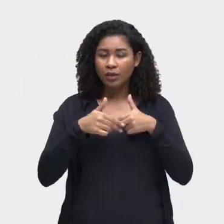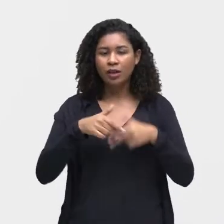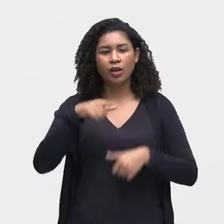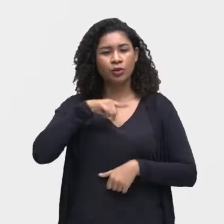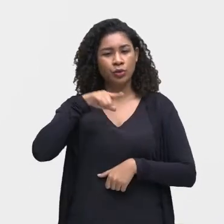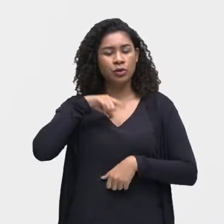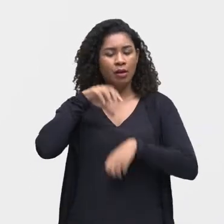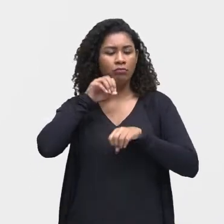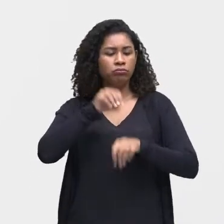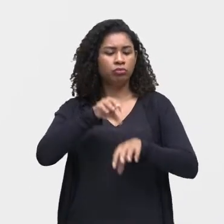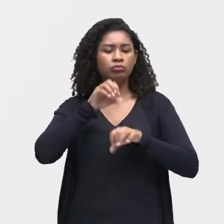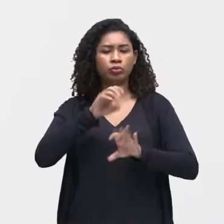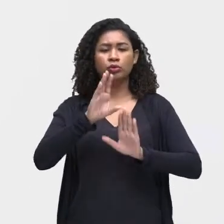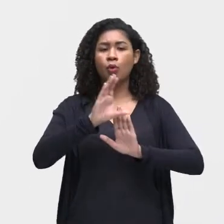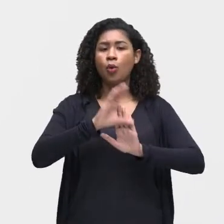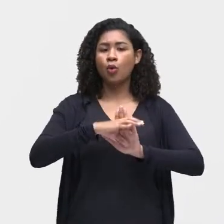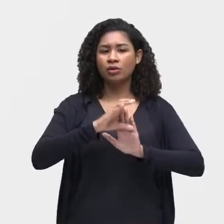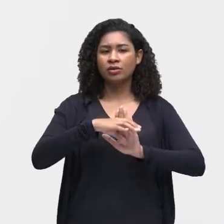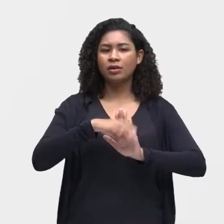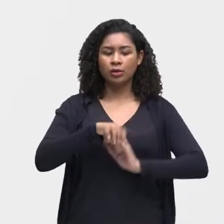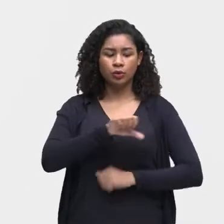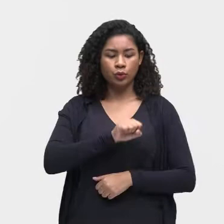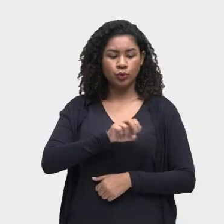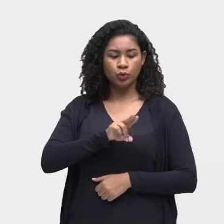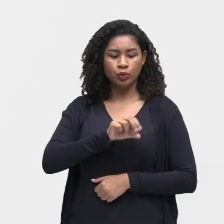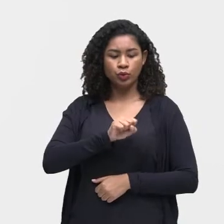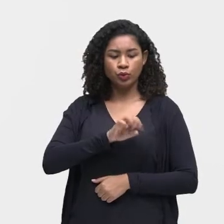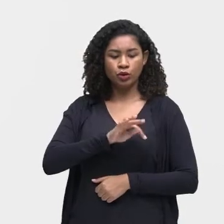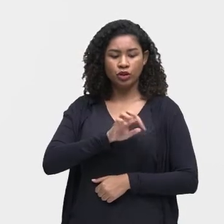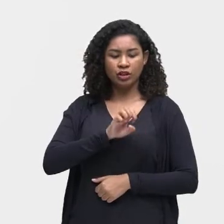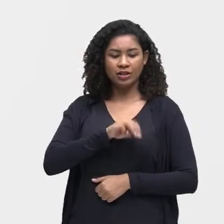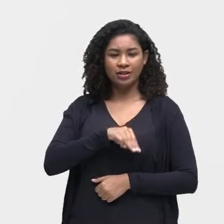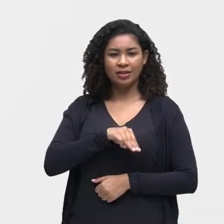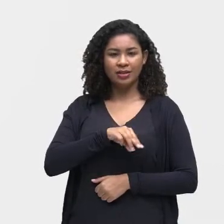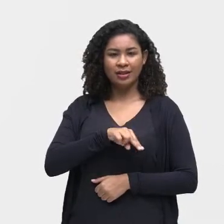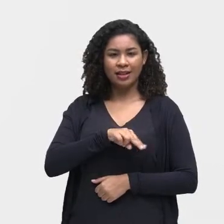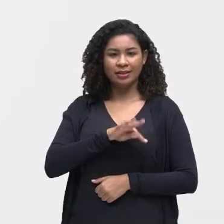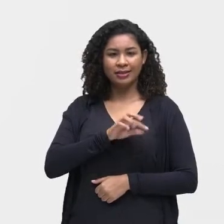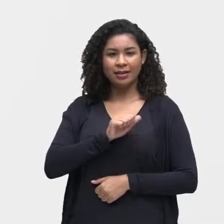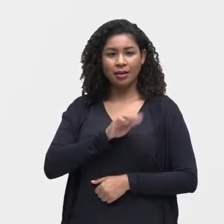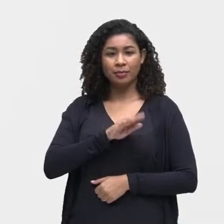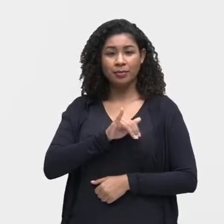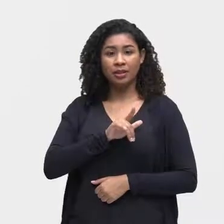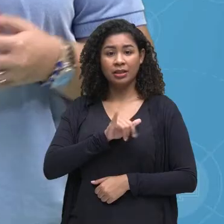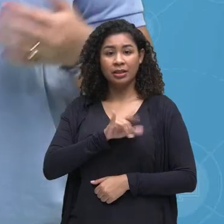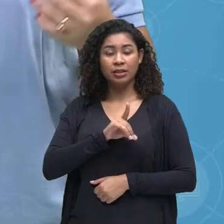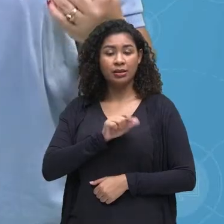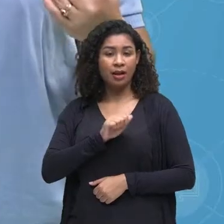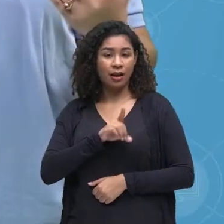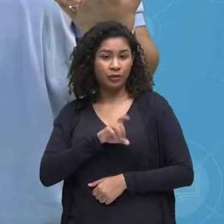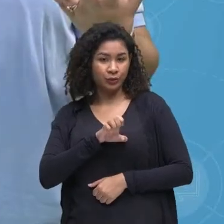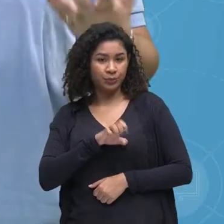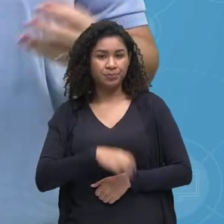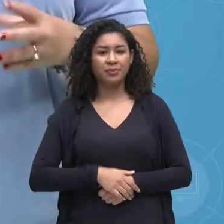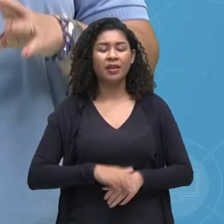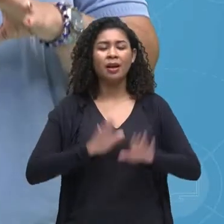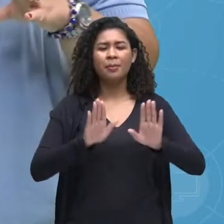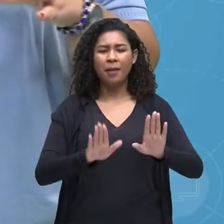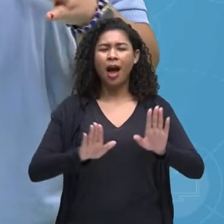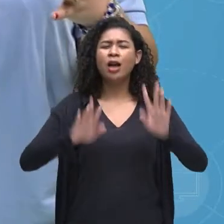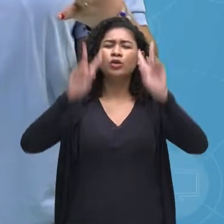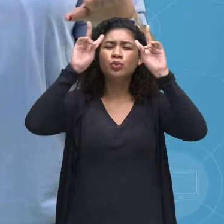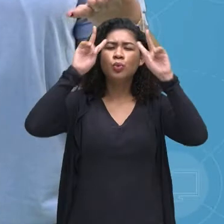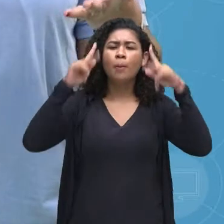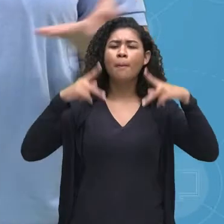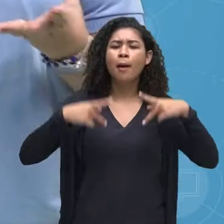de sustentabilidade. No entanto, na nossa sociedade, o homem, nós, seres humanos, somos